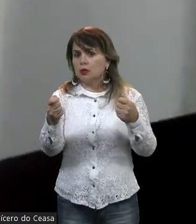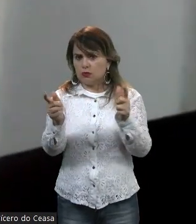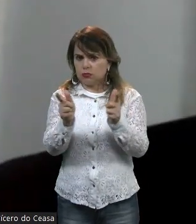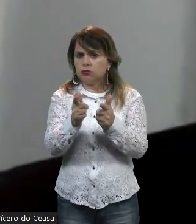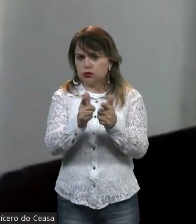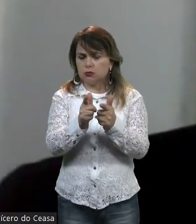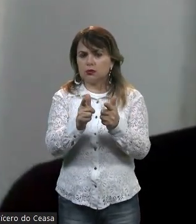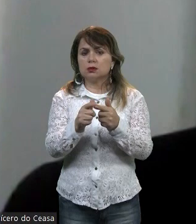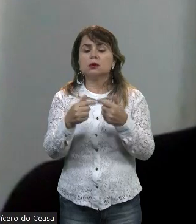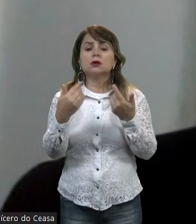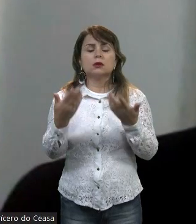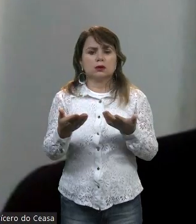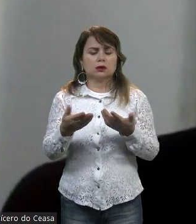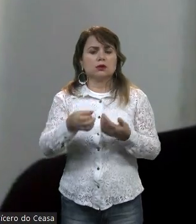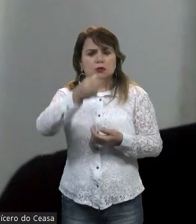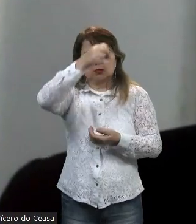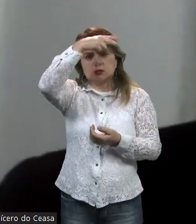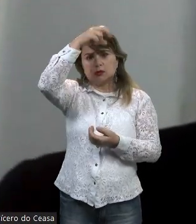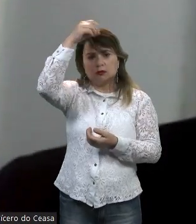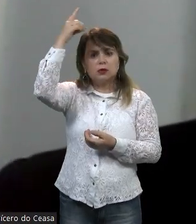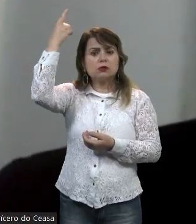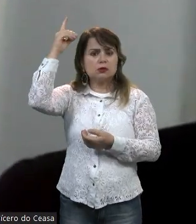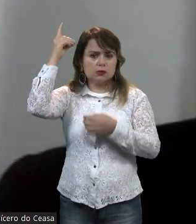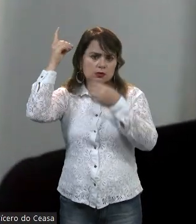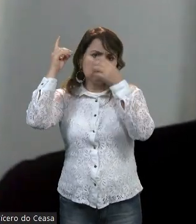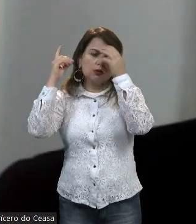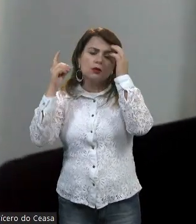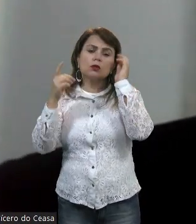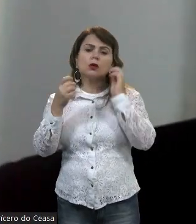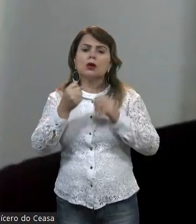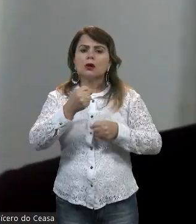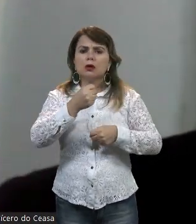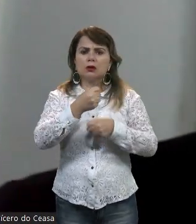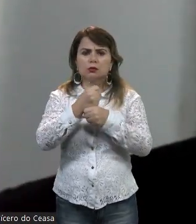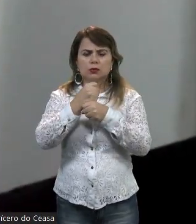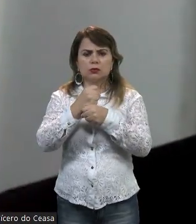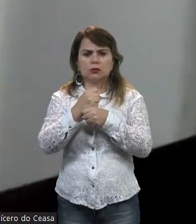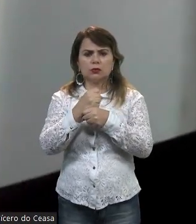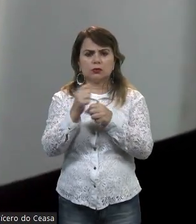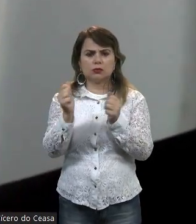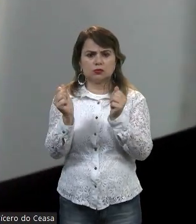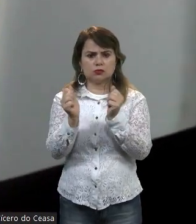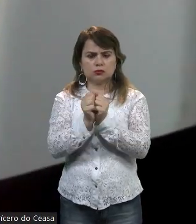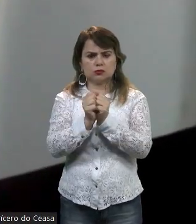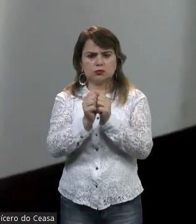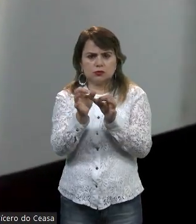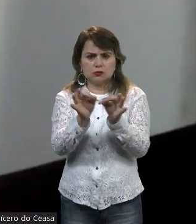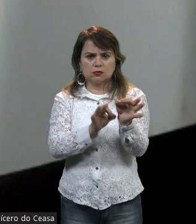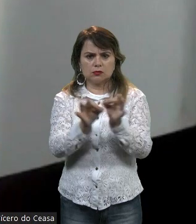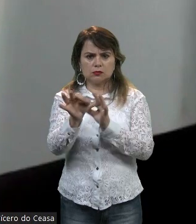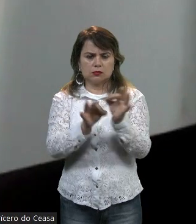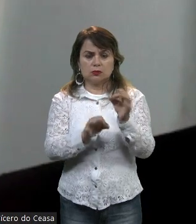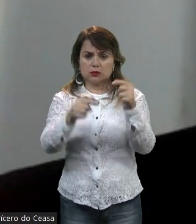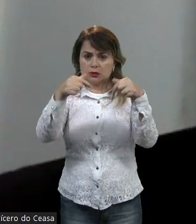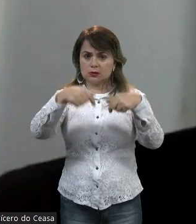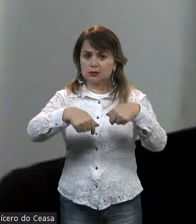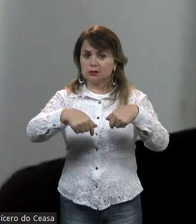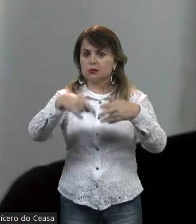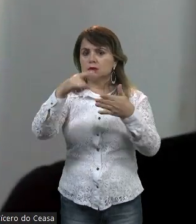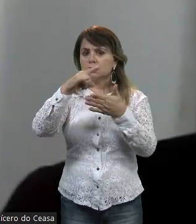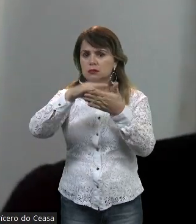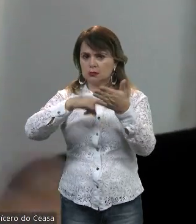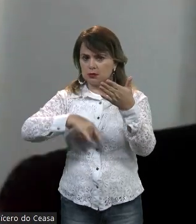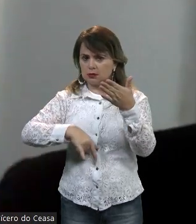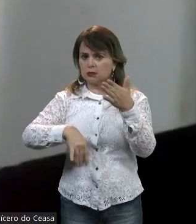governo Daniel, né, apoiado e ancorado pela aprovação do projeto nessa casa,